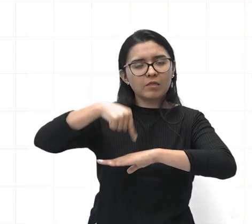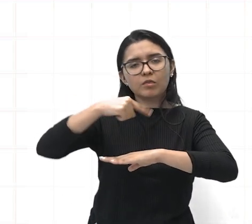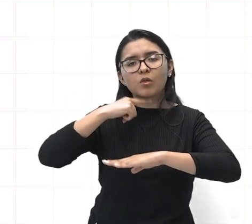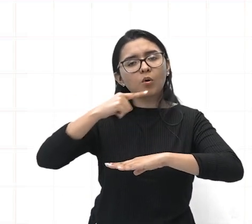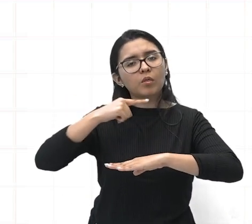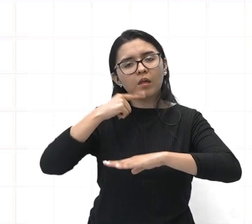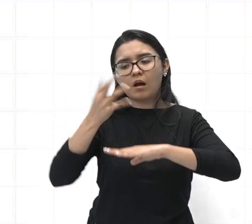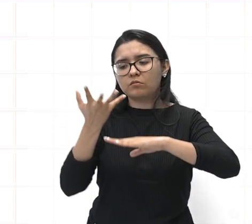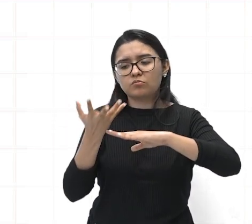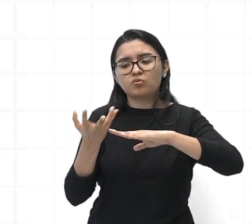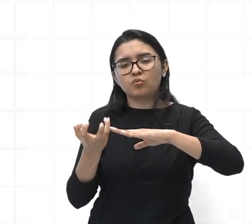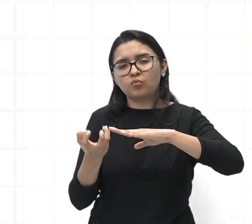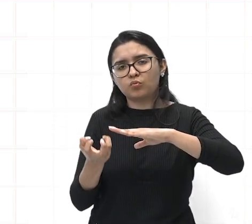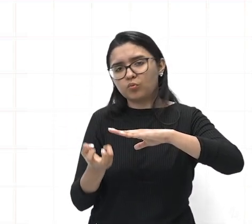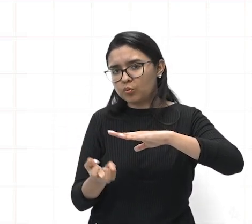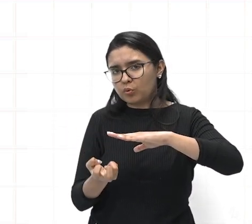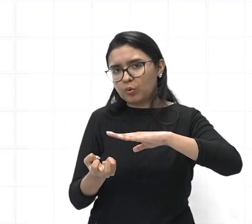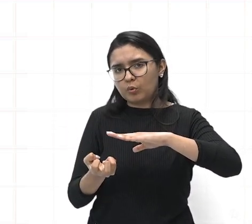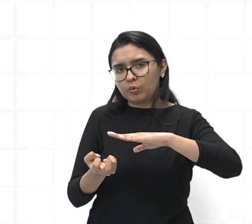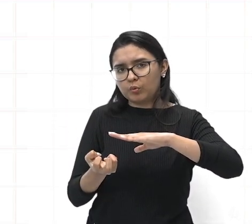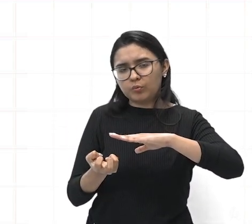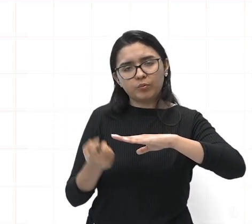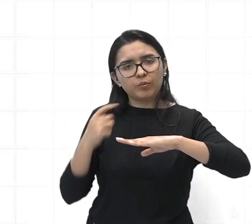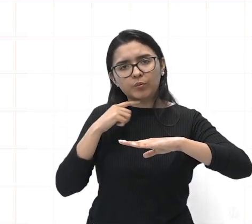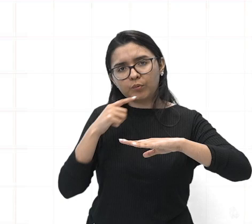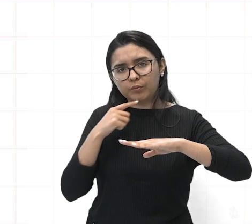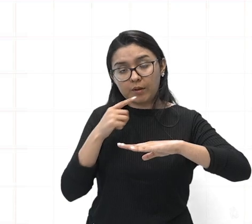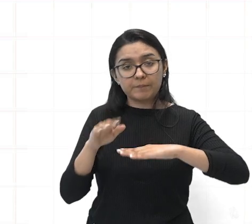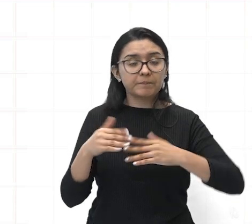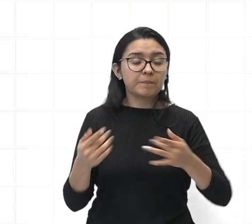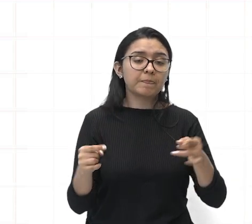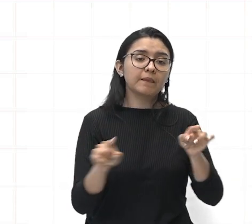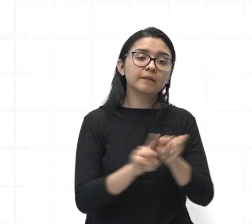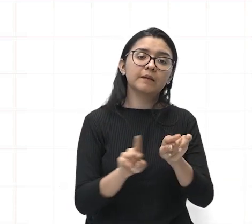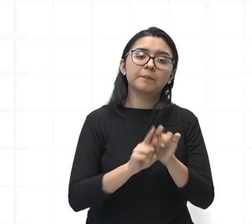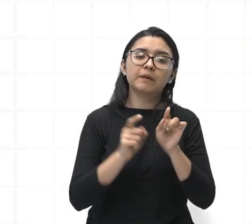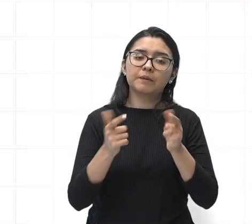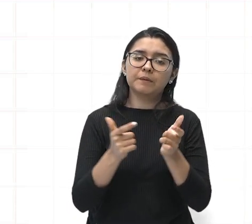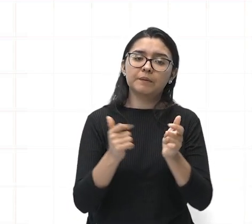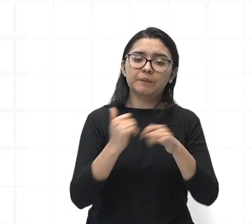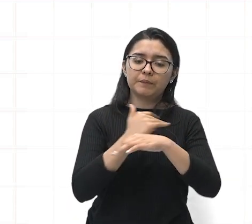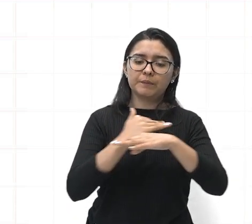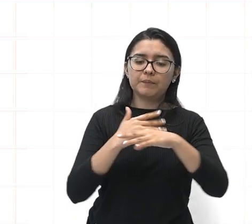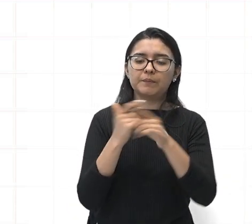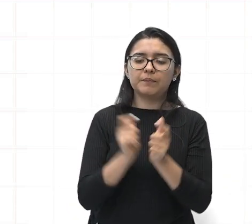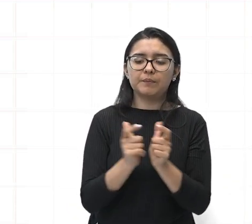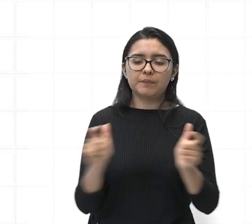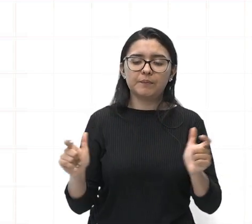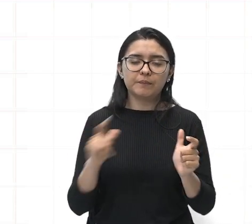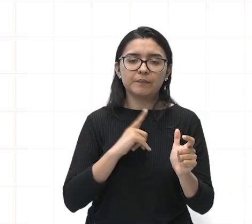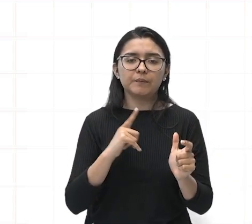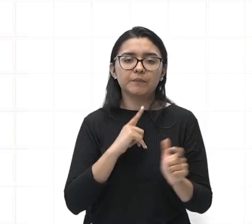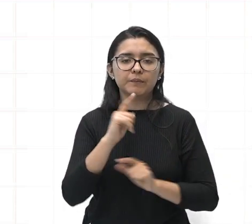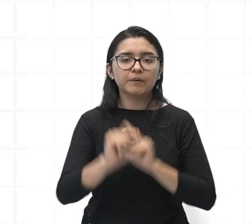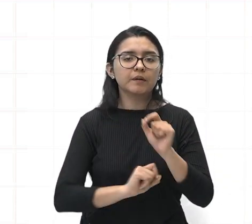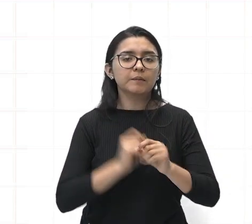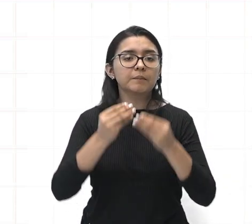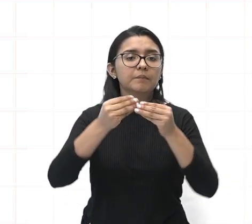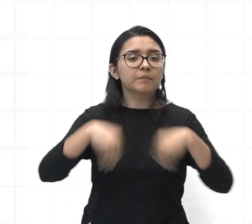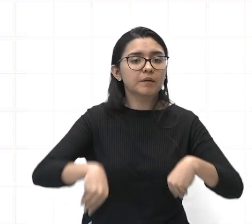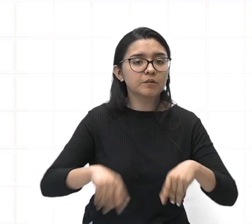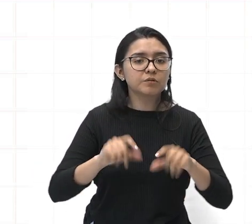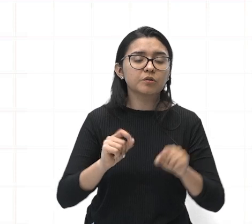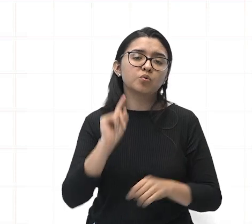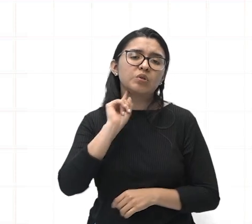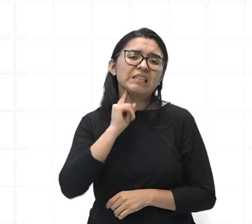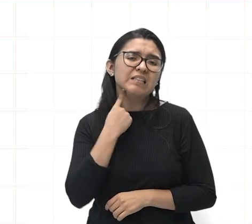absorção das águas das chuvas. Nós vamos ter também a expansão urbana muitas vezes causando, né, o aumento